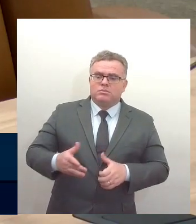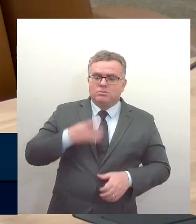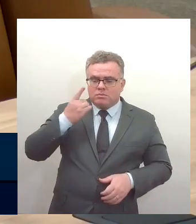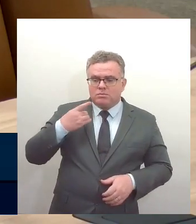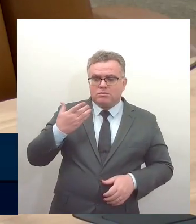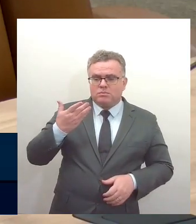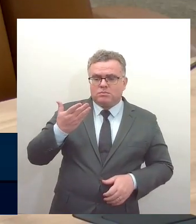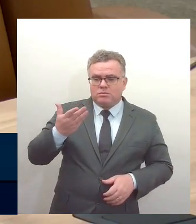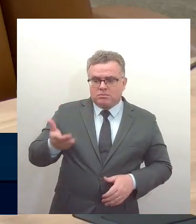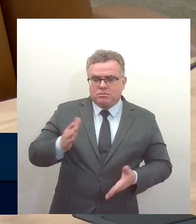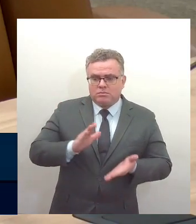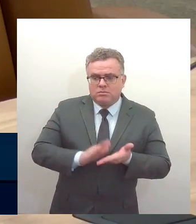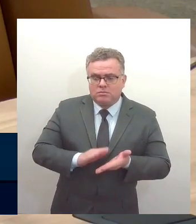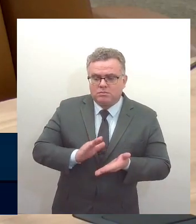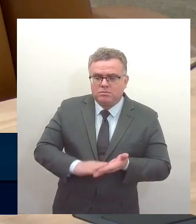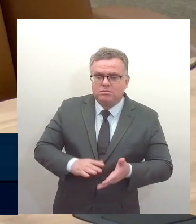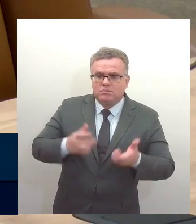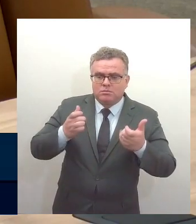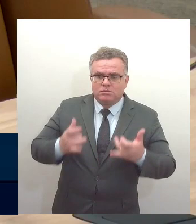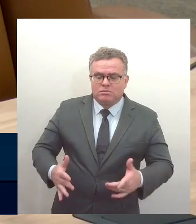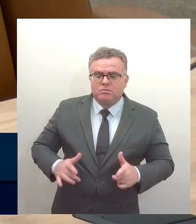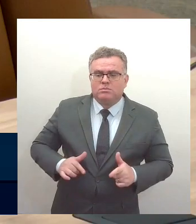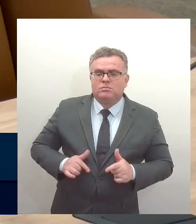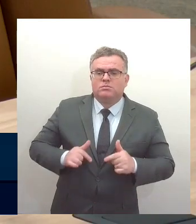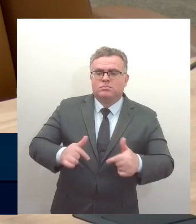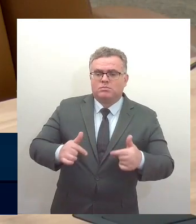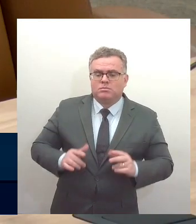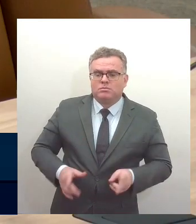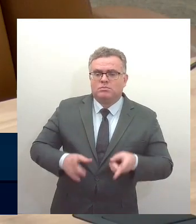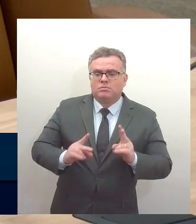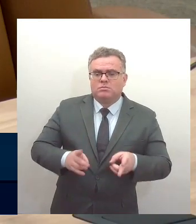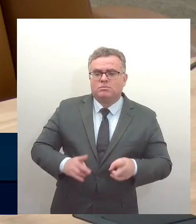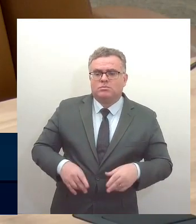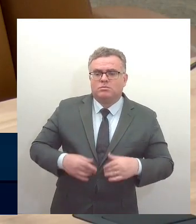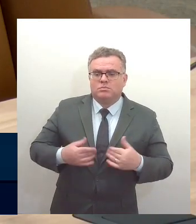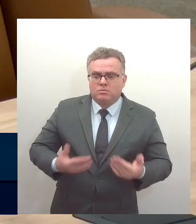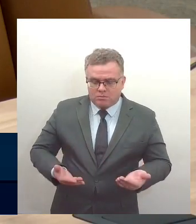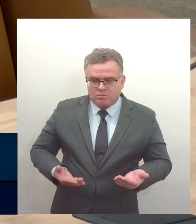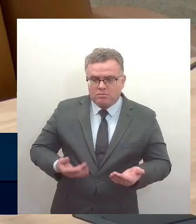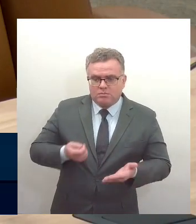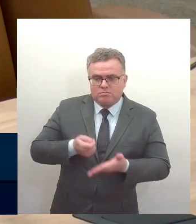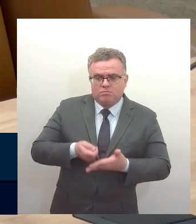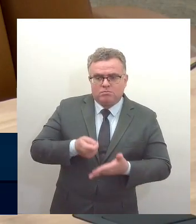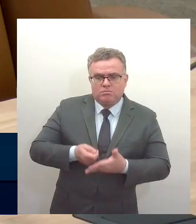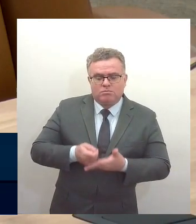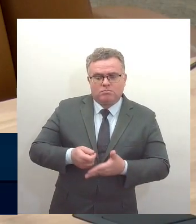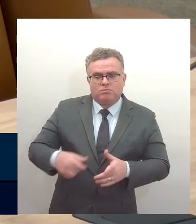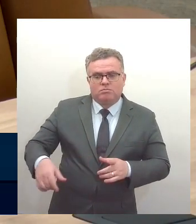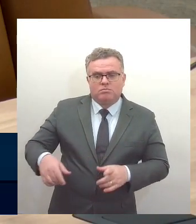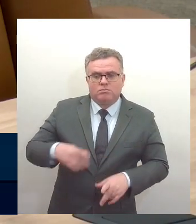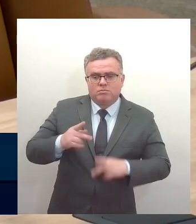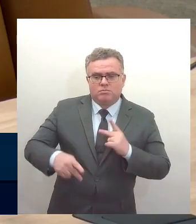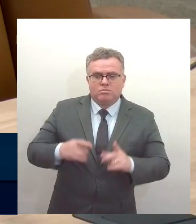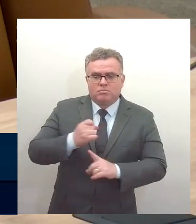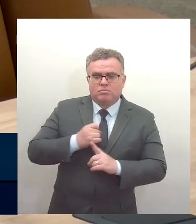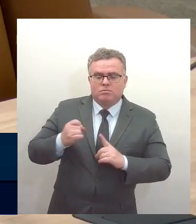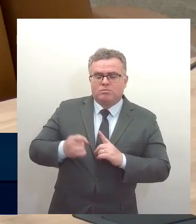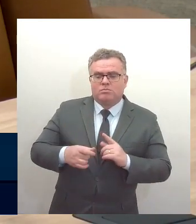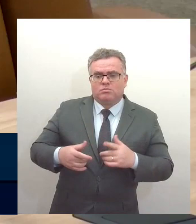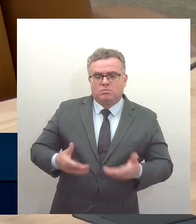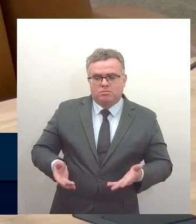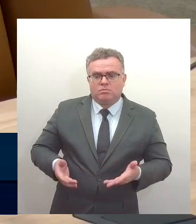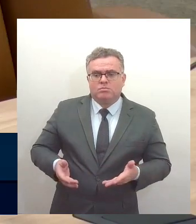luta, e sei também das cobranças da sociedade ao parlamento, mas são ideias como essa que você dá, que a gente